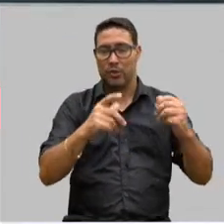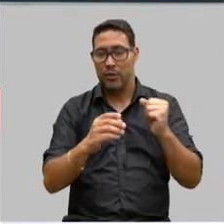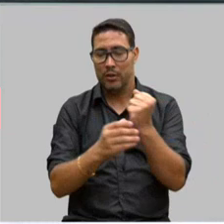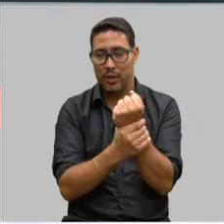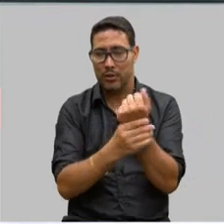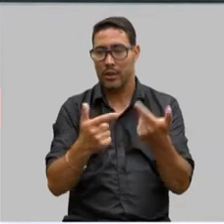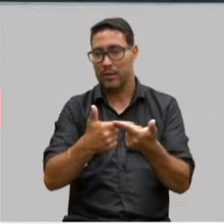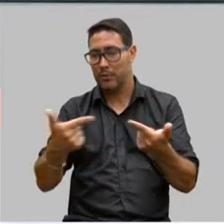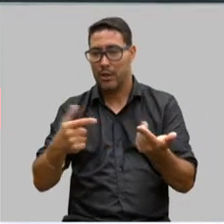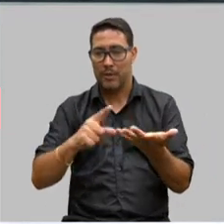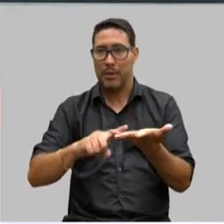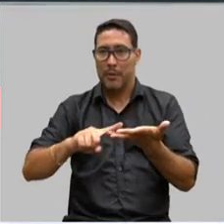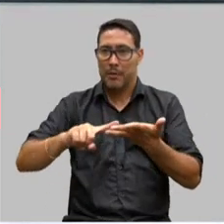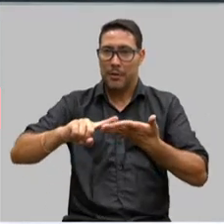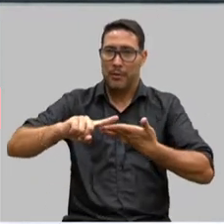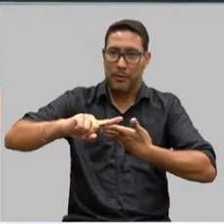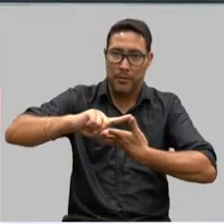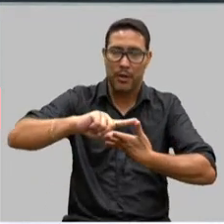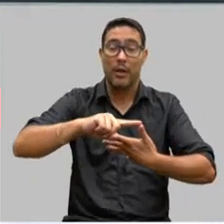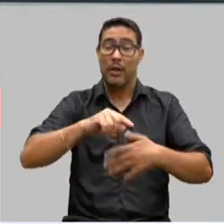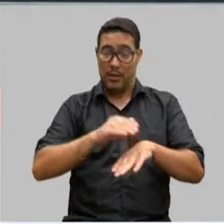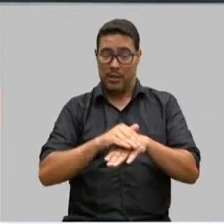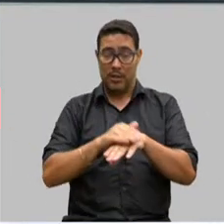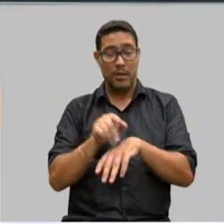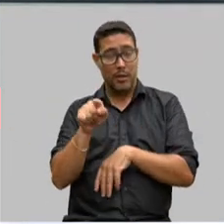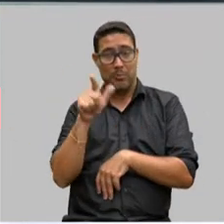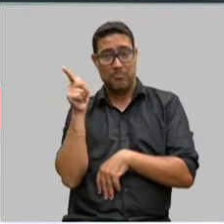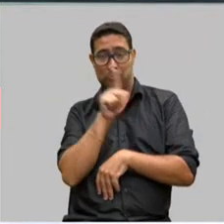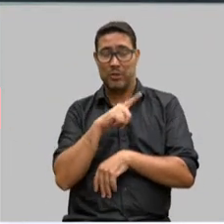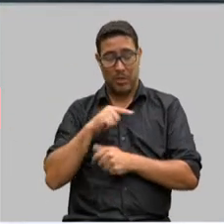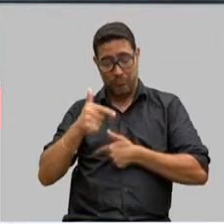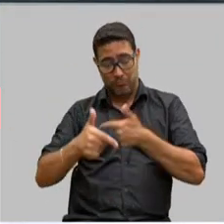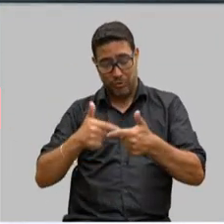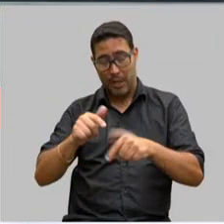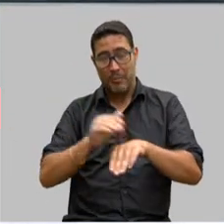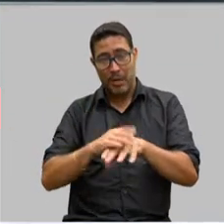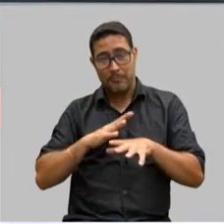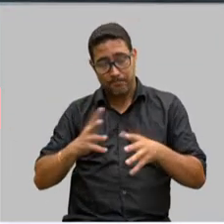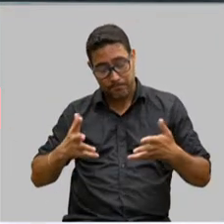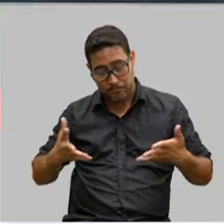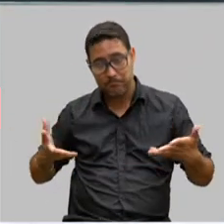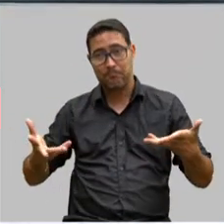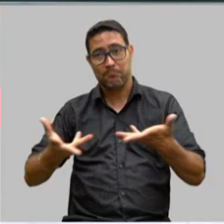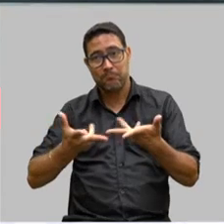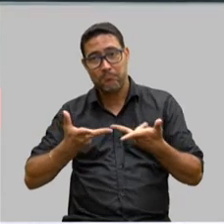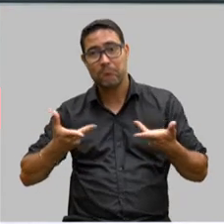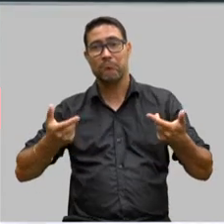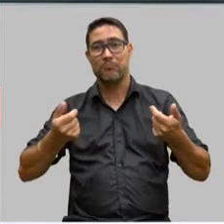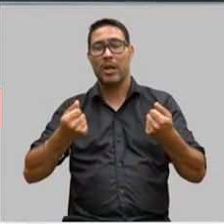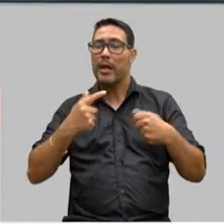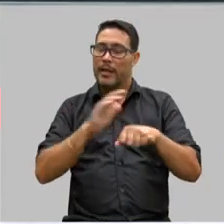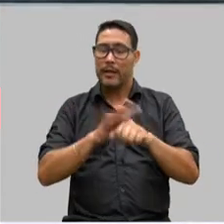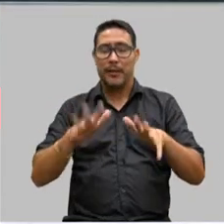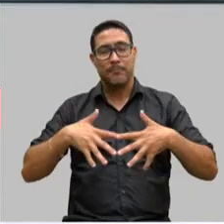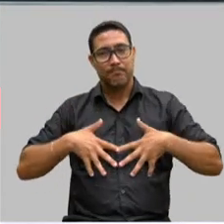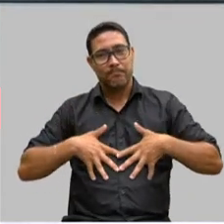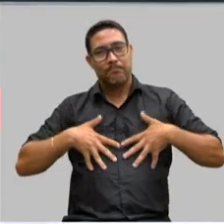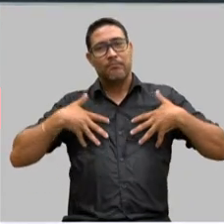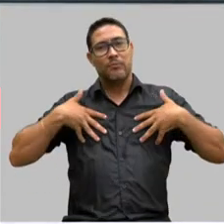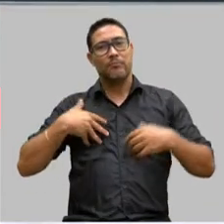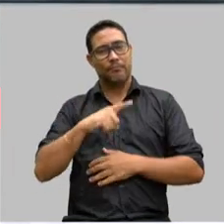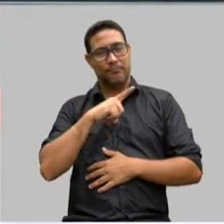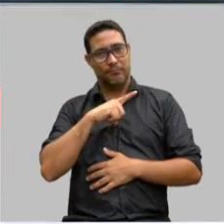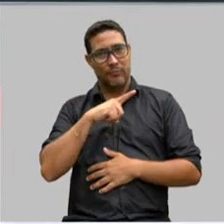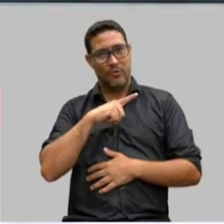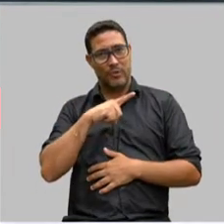um trabalho espetacular conduzindo a nossa comissão. É um orgulho tê-lo como parlamentar nessa comissão,